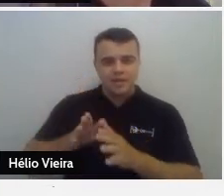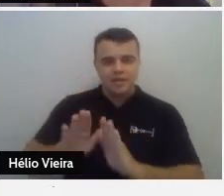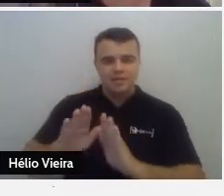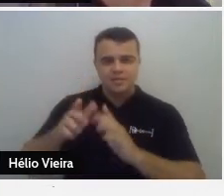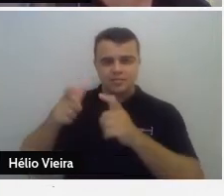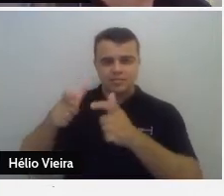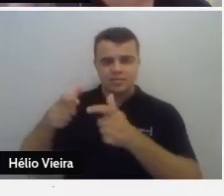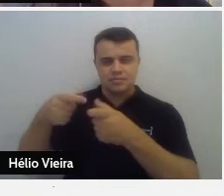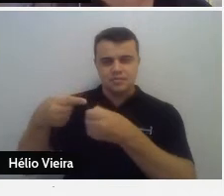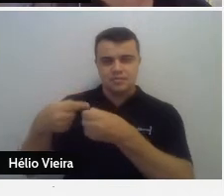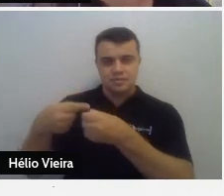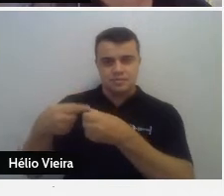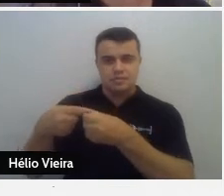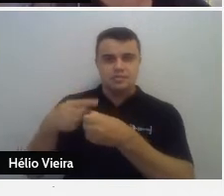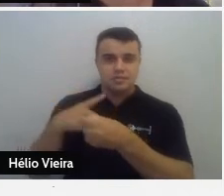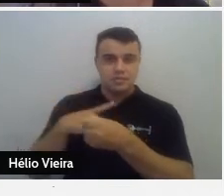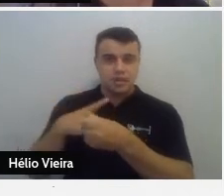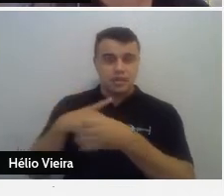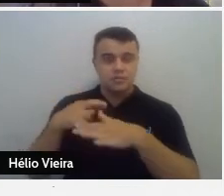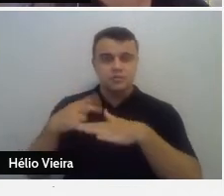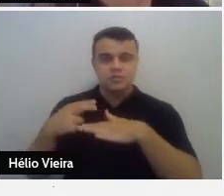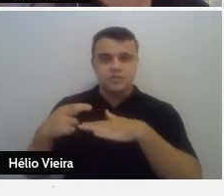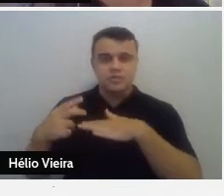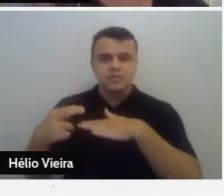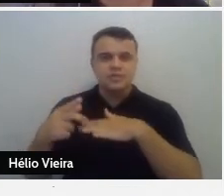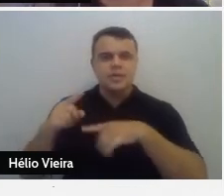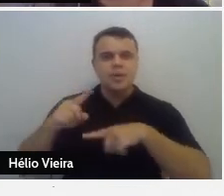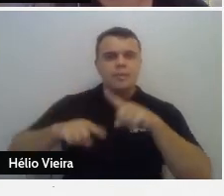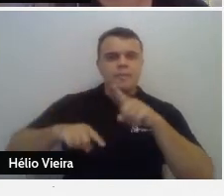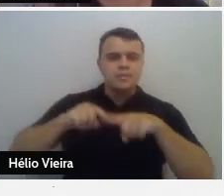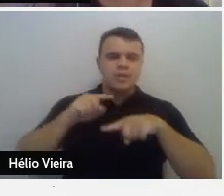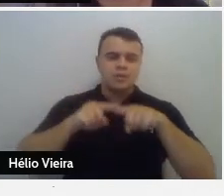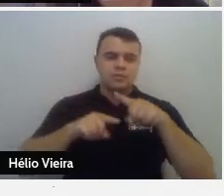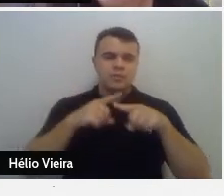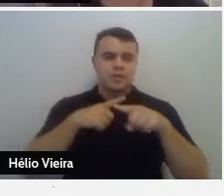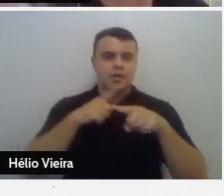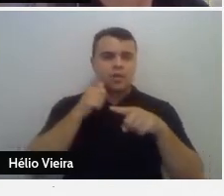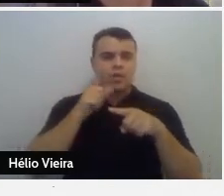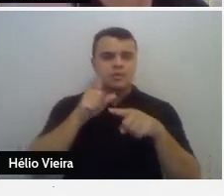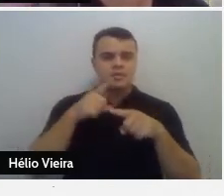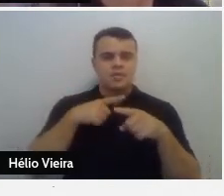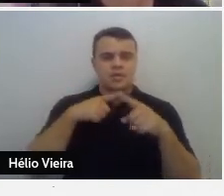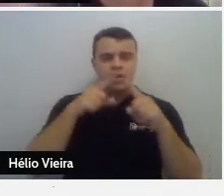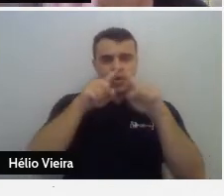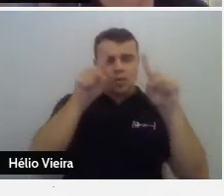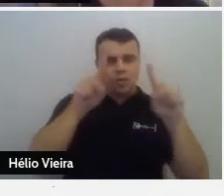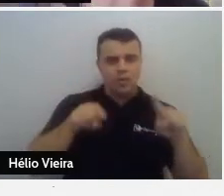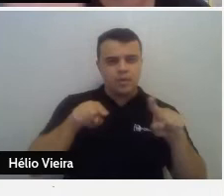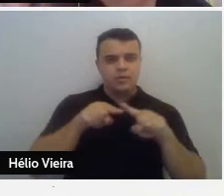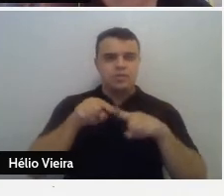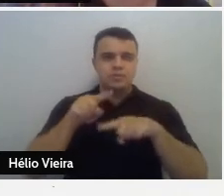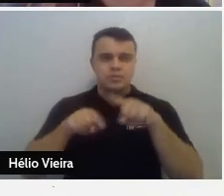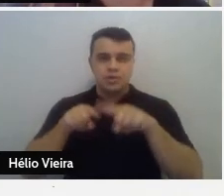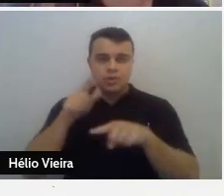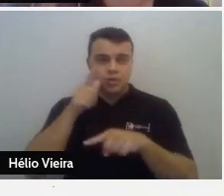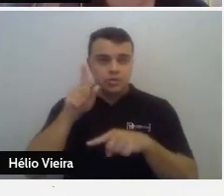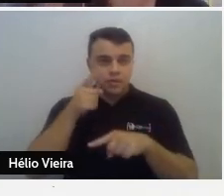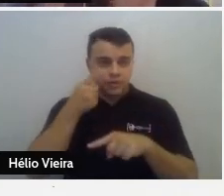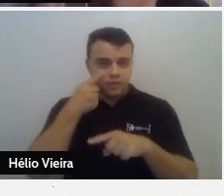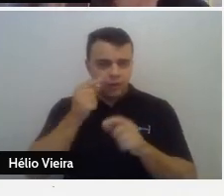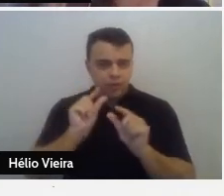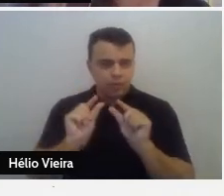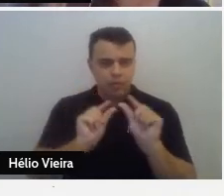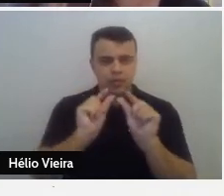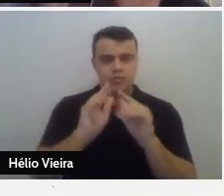casa que tem vários objetos, então tem quadros e objetos, a gente consegue ver um pouquinho de